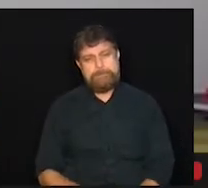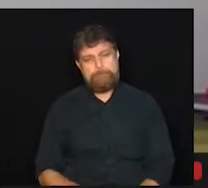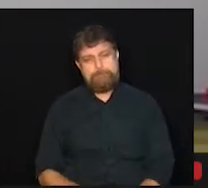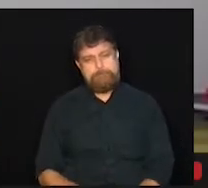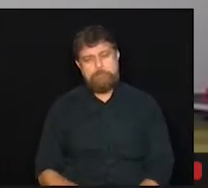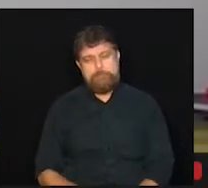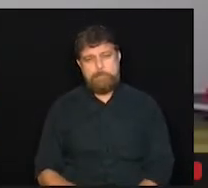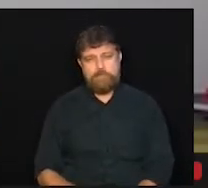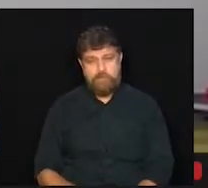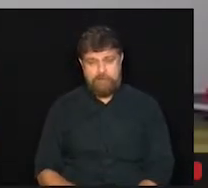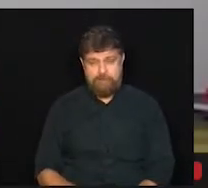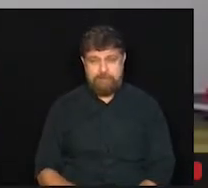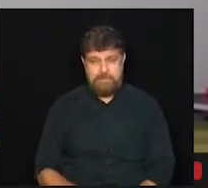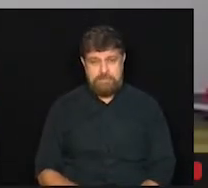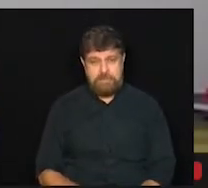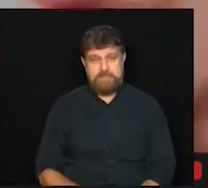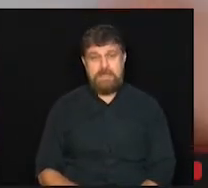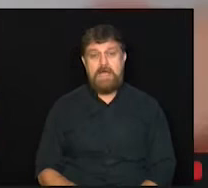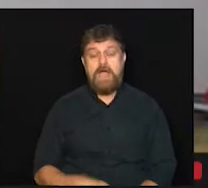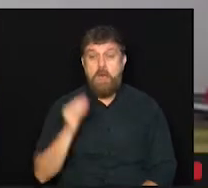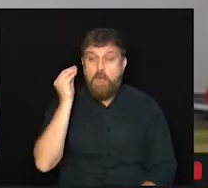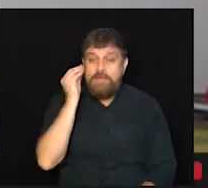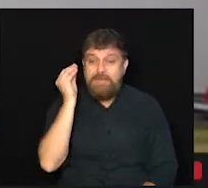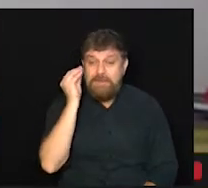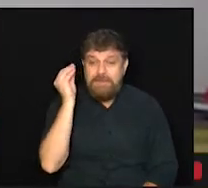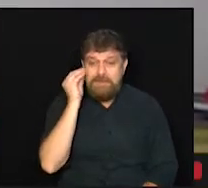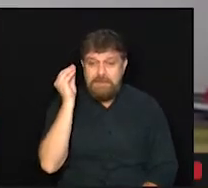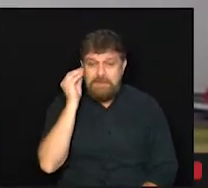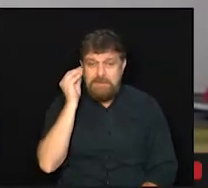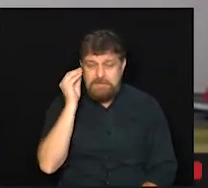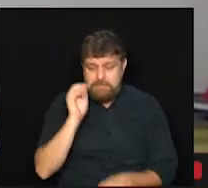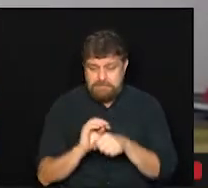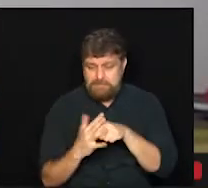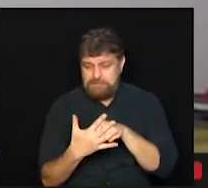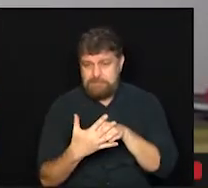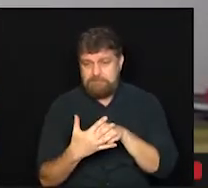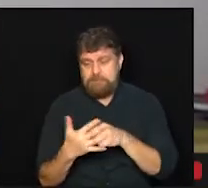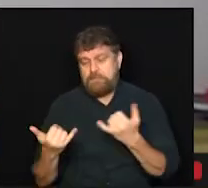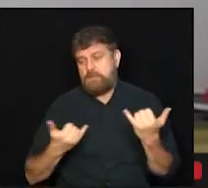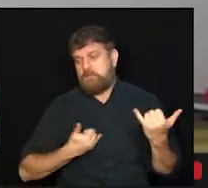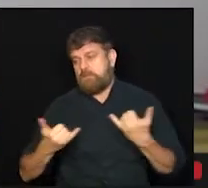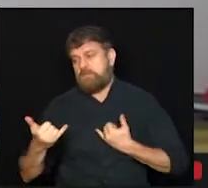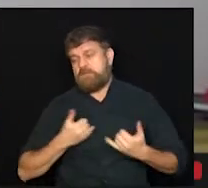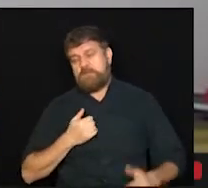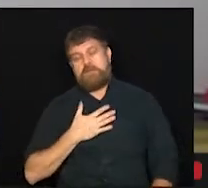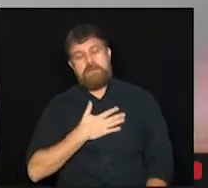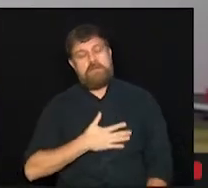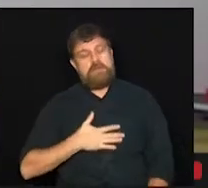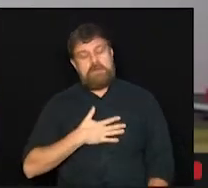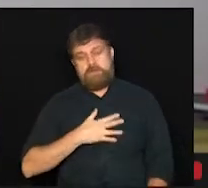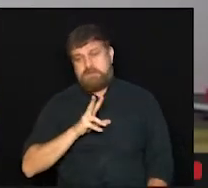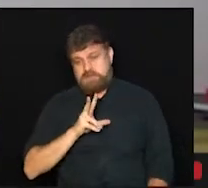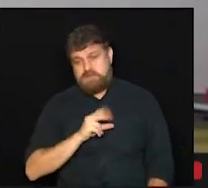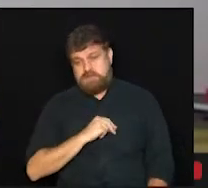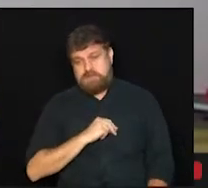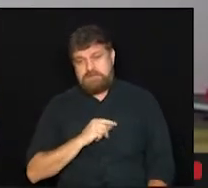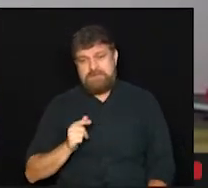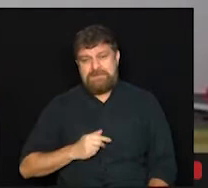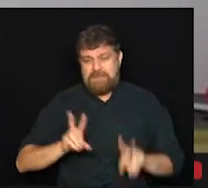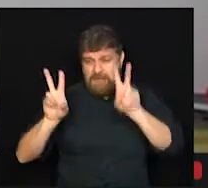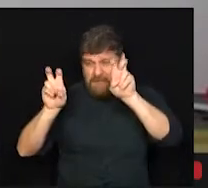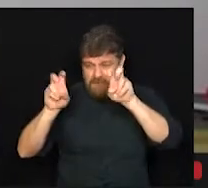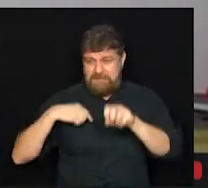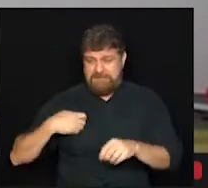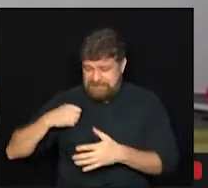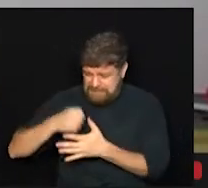deixa eu só... dos testes. Gostei muito dessa informação, professora, e é um dos itens que a gente tem